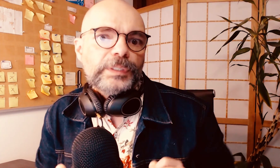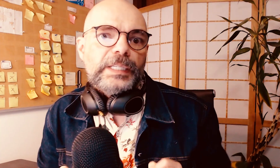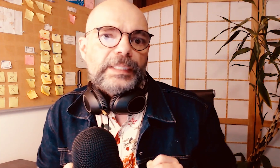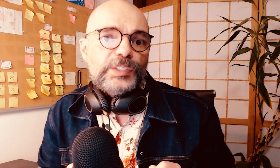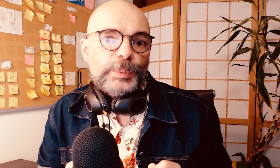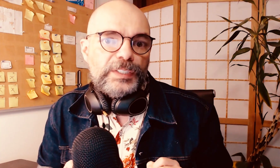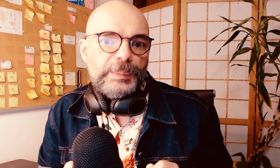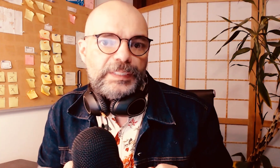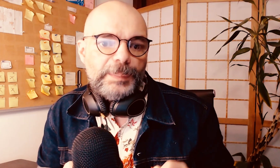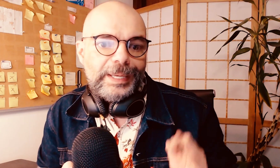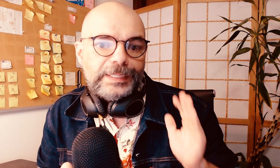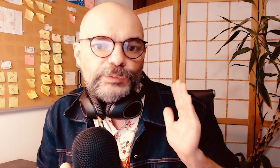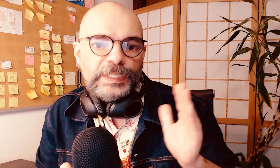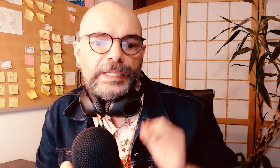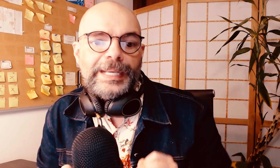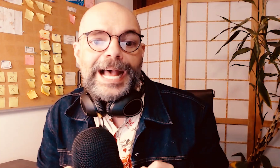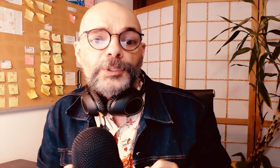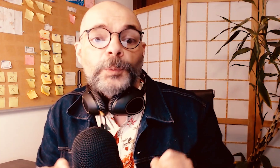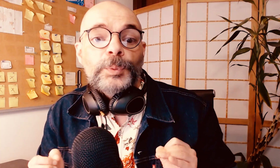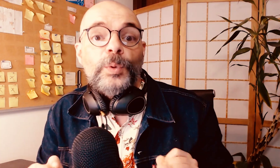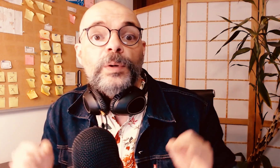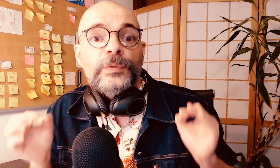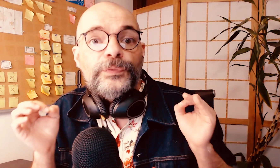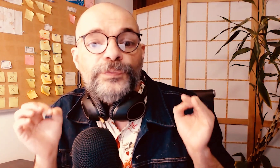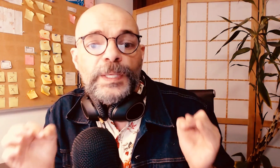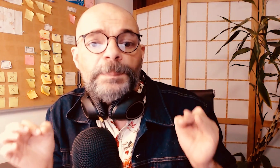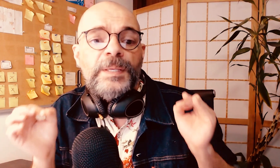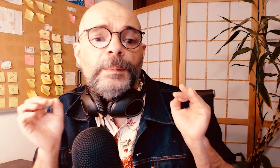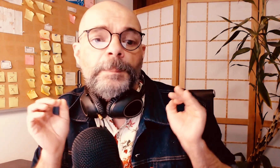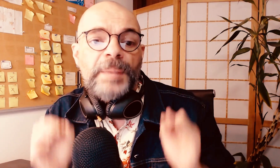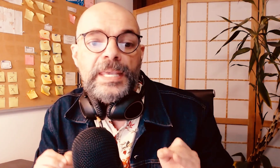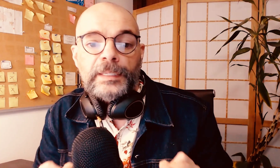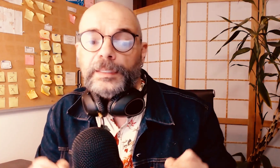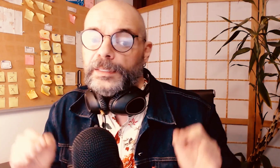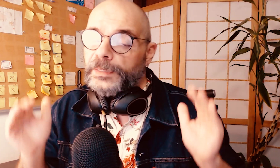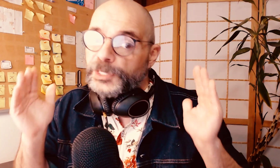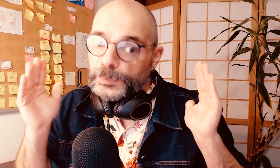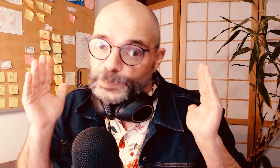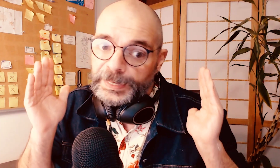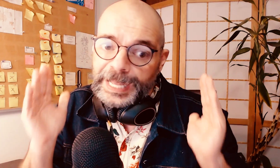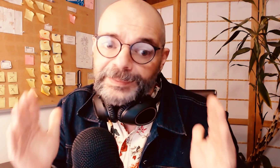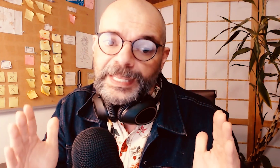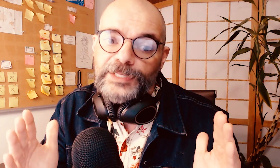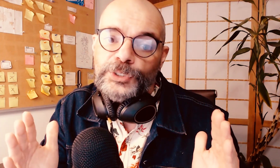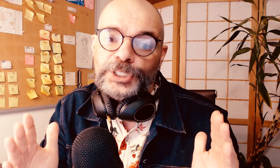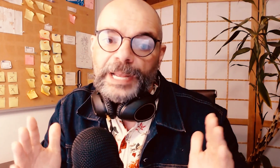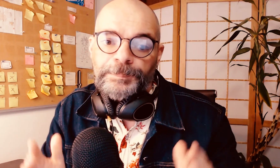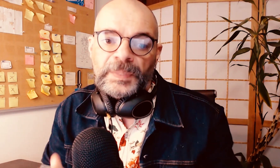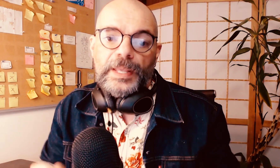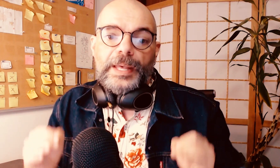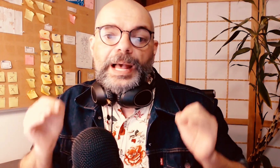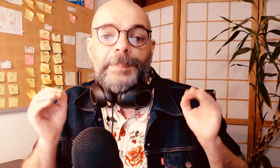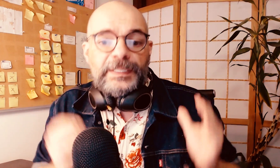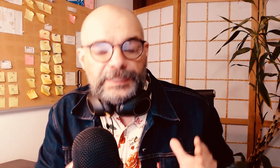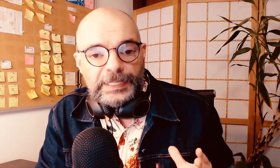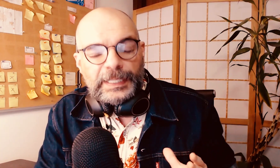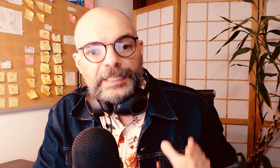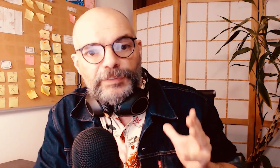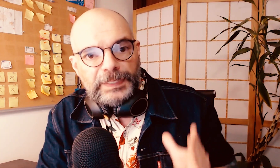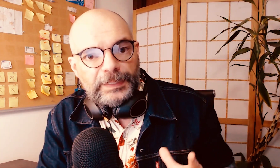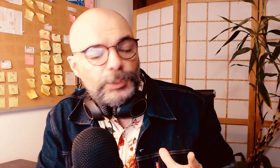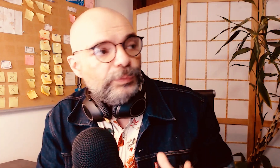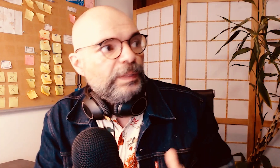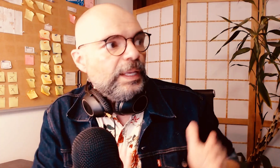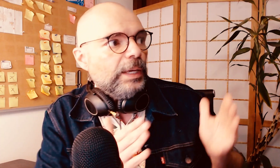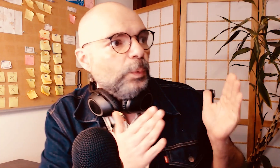muita importância nas próximas semanas. Fica ligado pro Fibbank. E deixa eu te explicar desde já. A Precisa